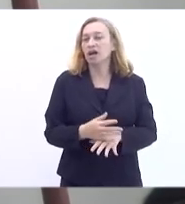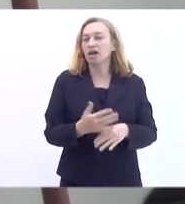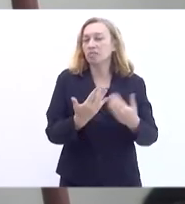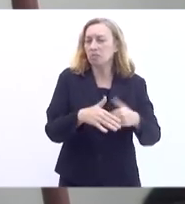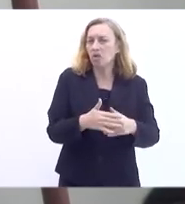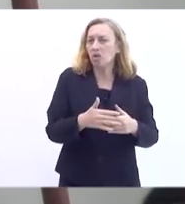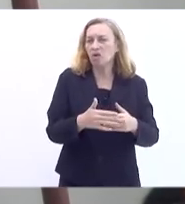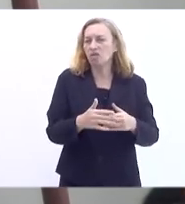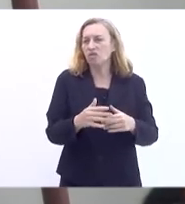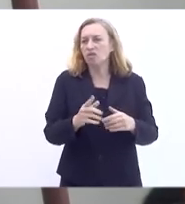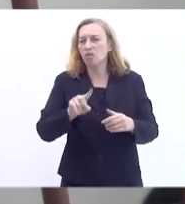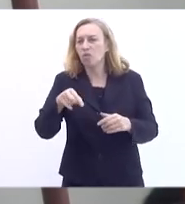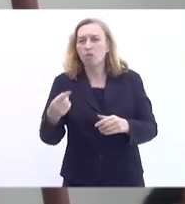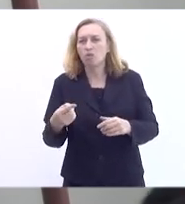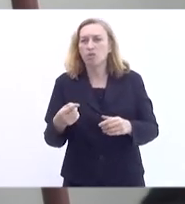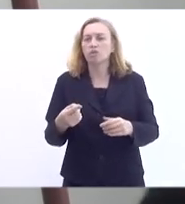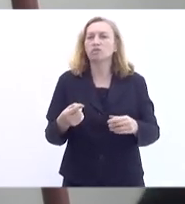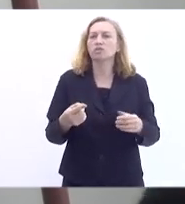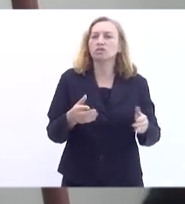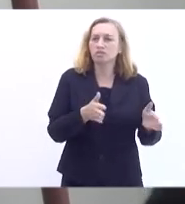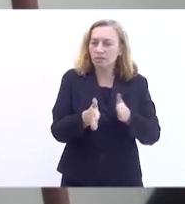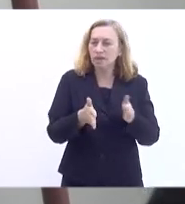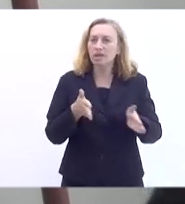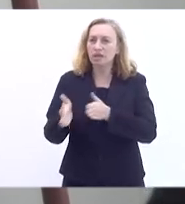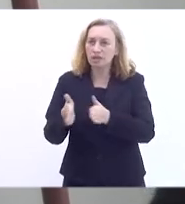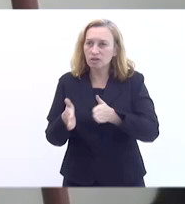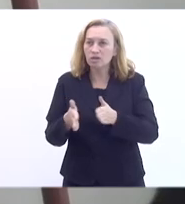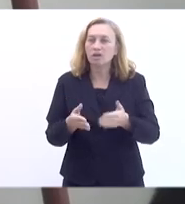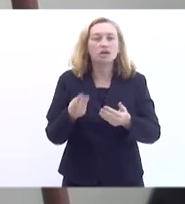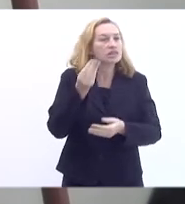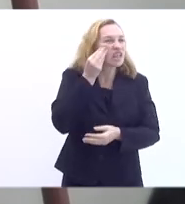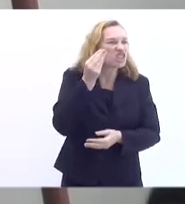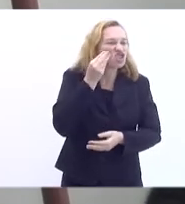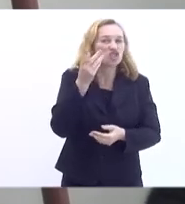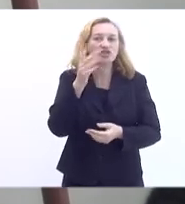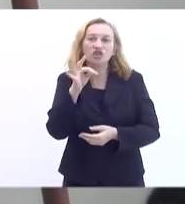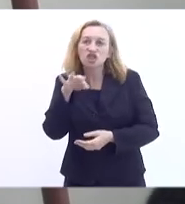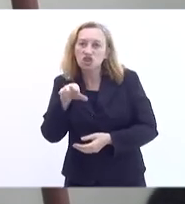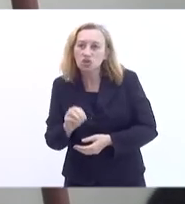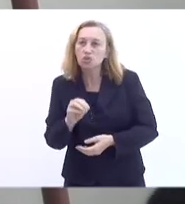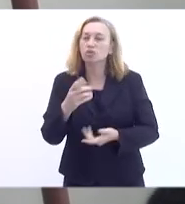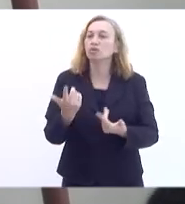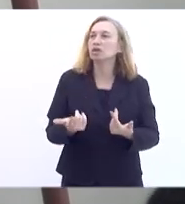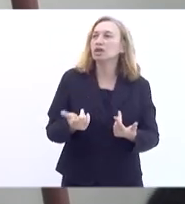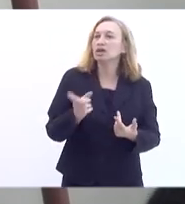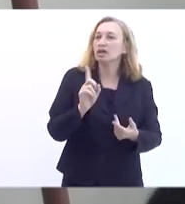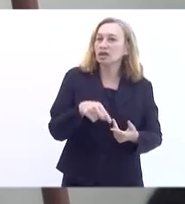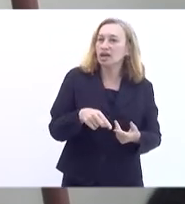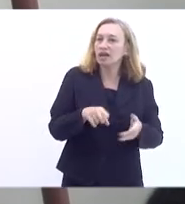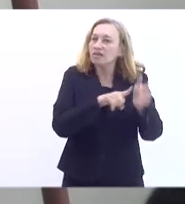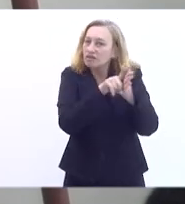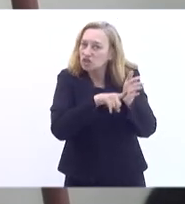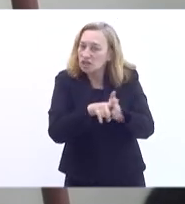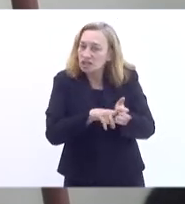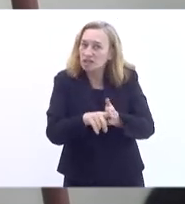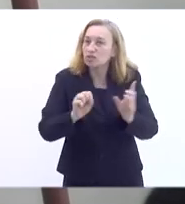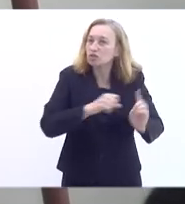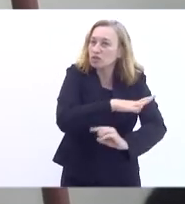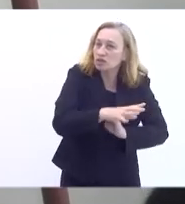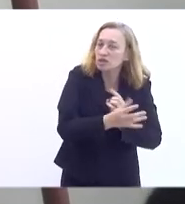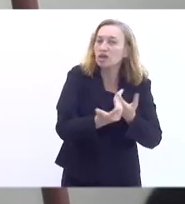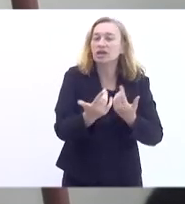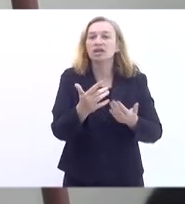gênero e ainda temos outras etapas do certame que a justamente o teste físico que é a questão da investigação social